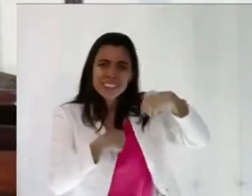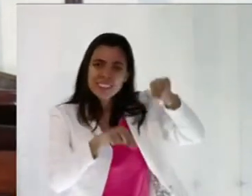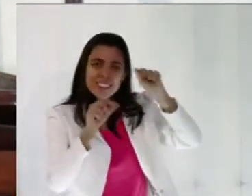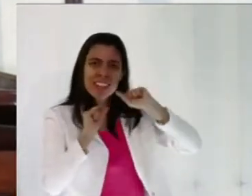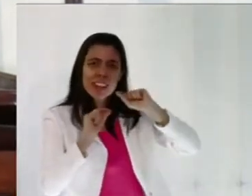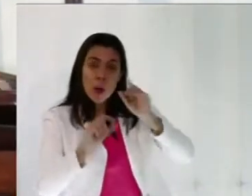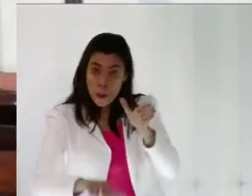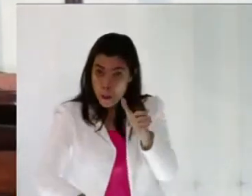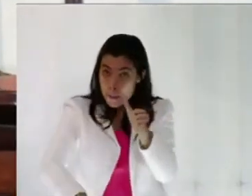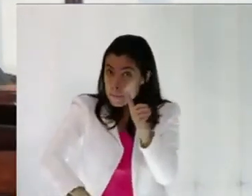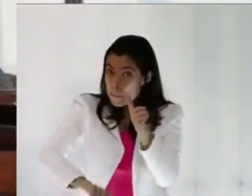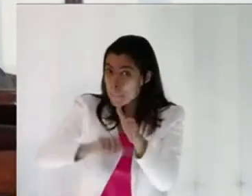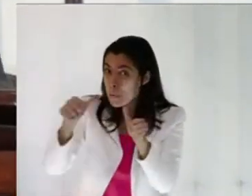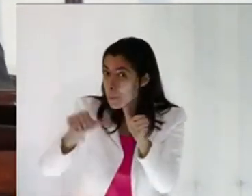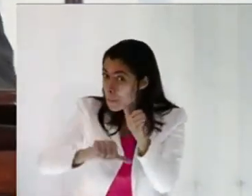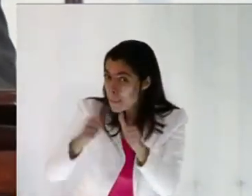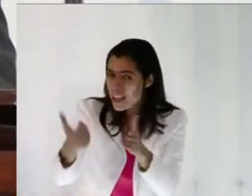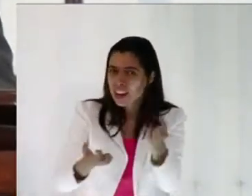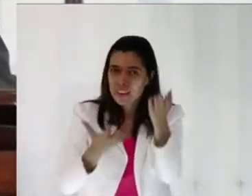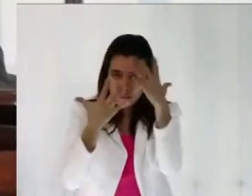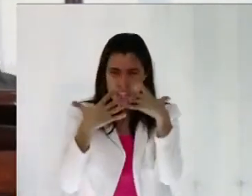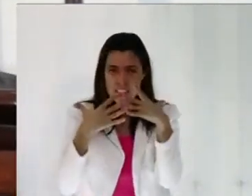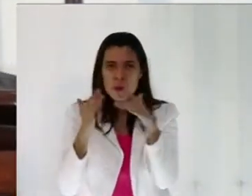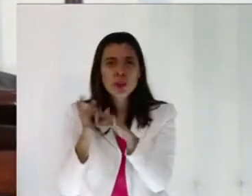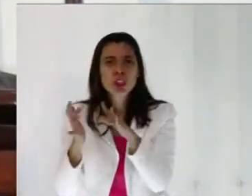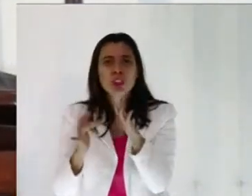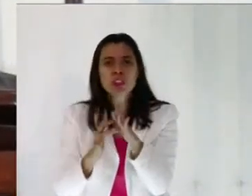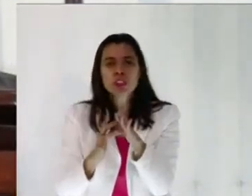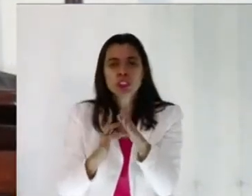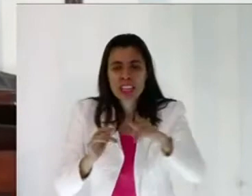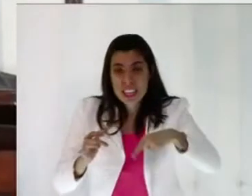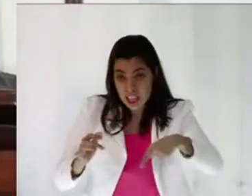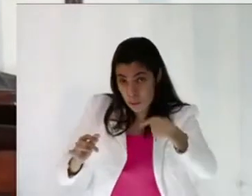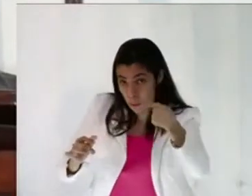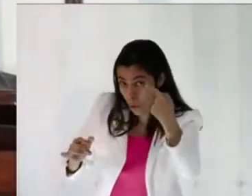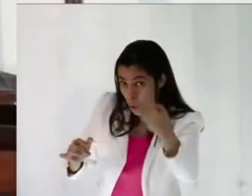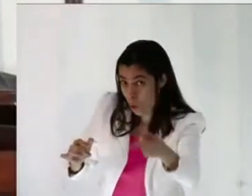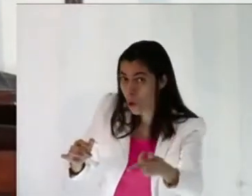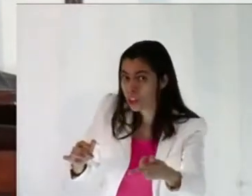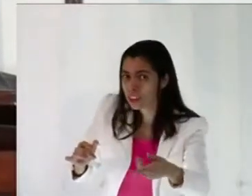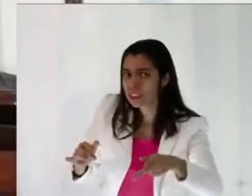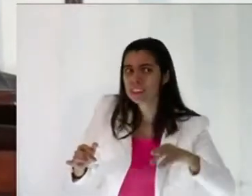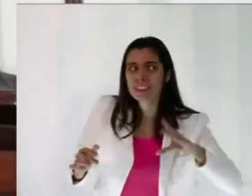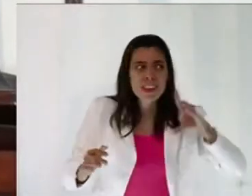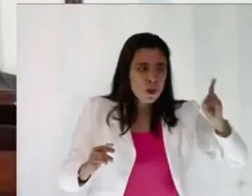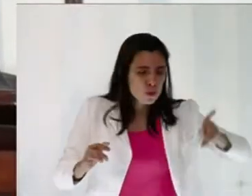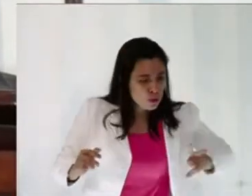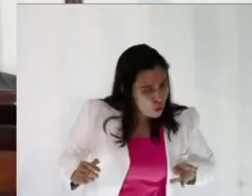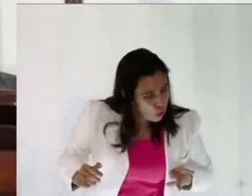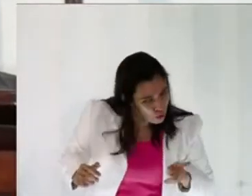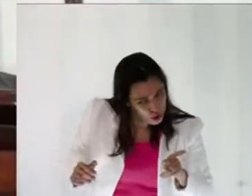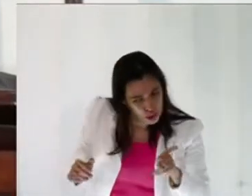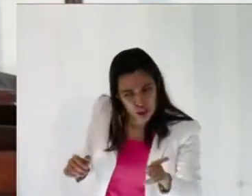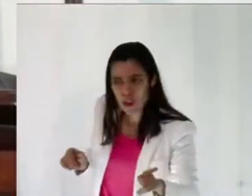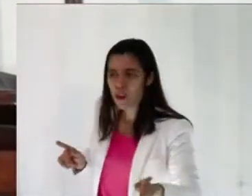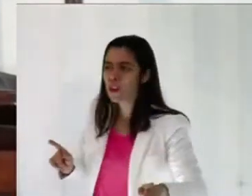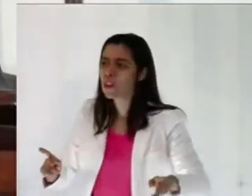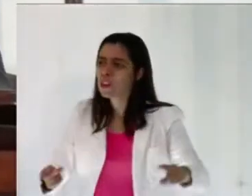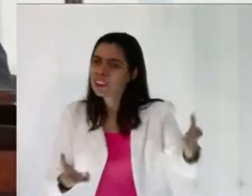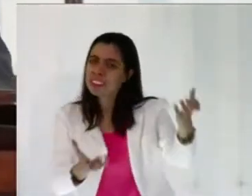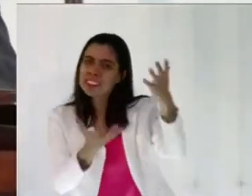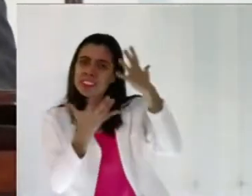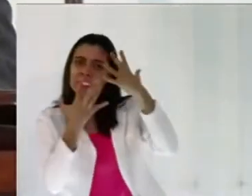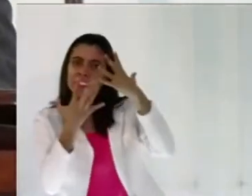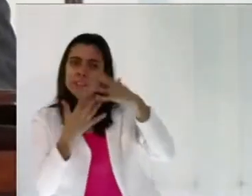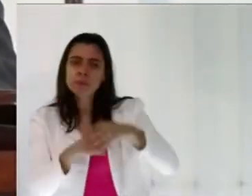Igreja Presbiteriana da Lapa está celebrando 96 anos deste mês, e eu queria dizer que não existe presente melhor para a